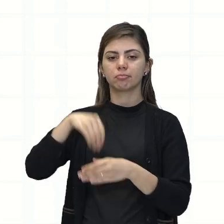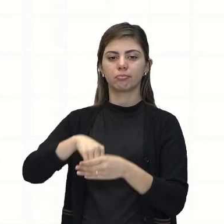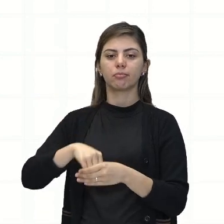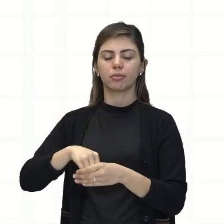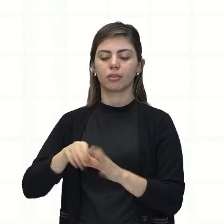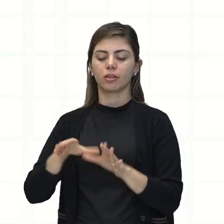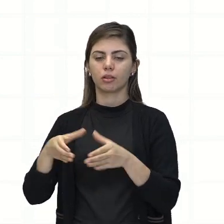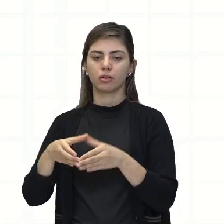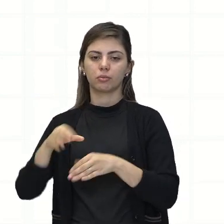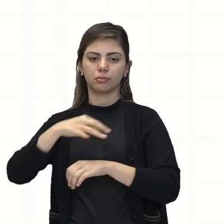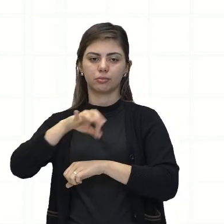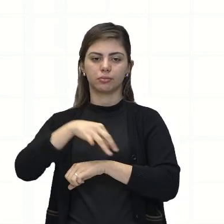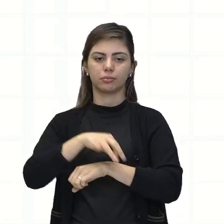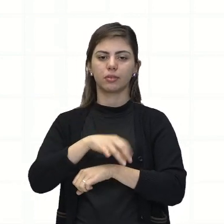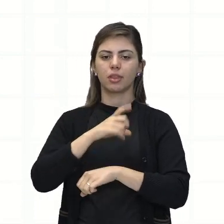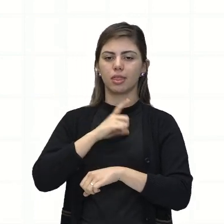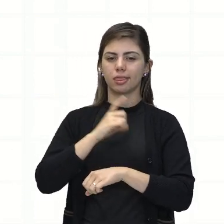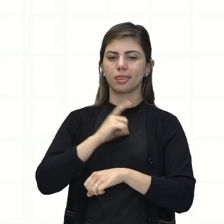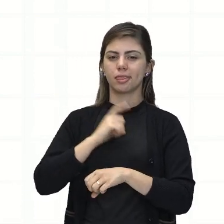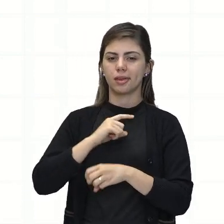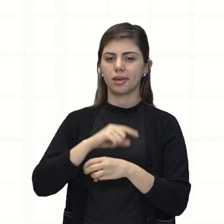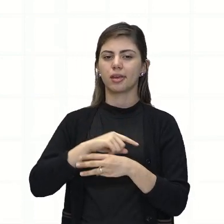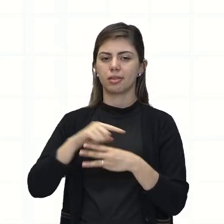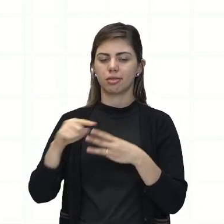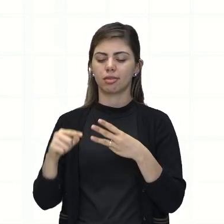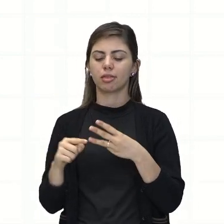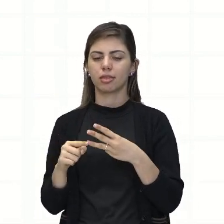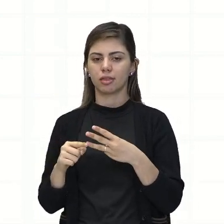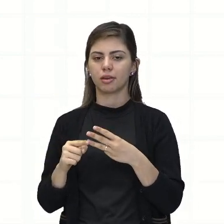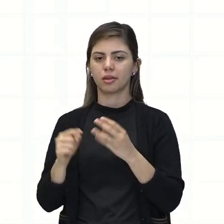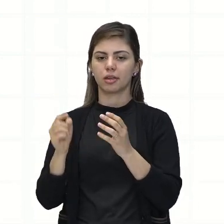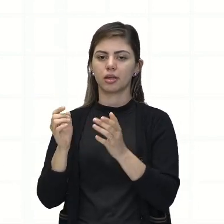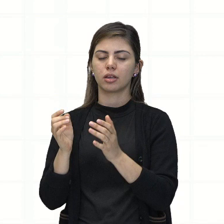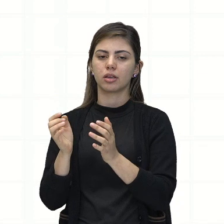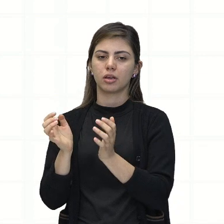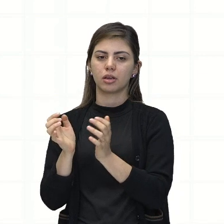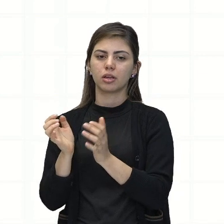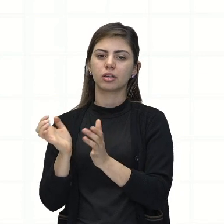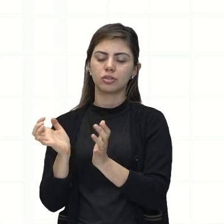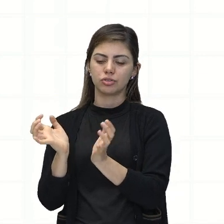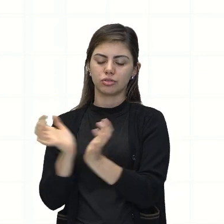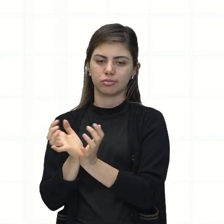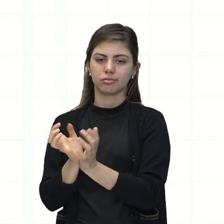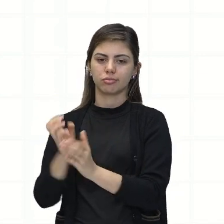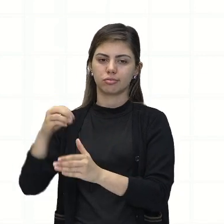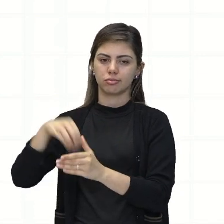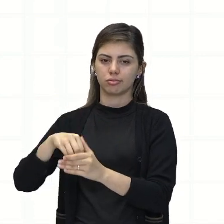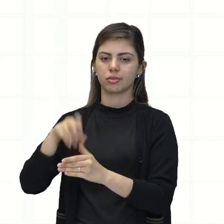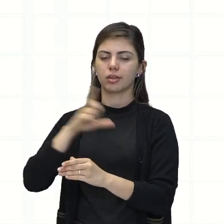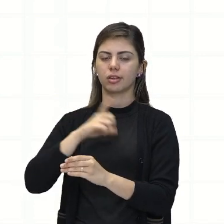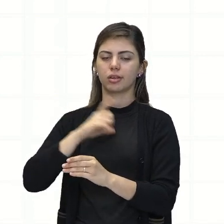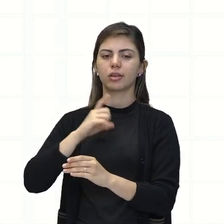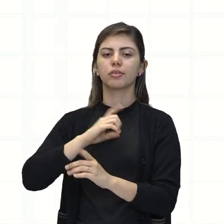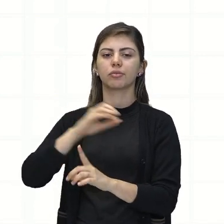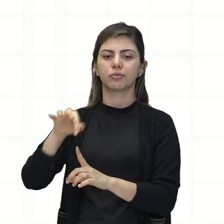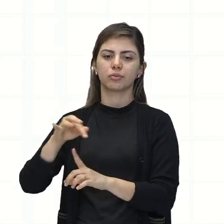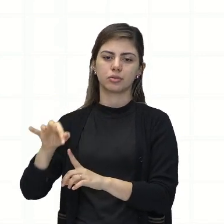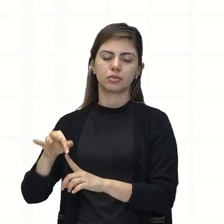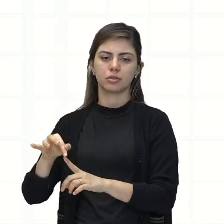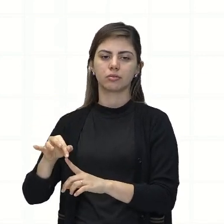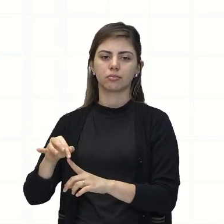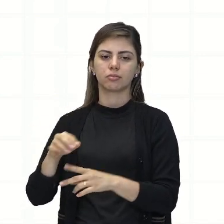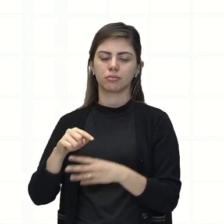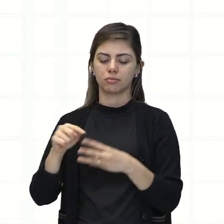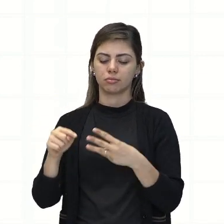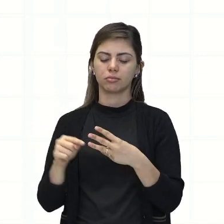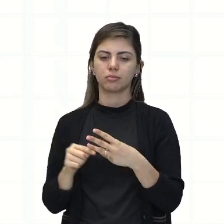nós temos diferentes castas, tá? Então, a colmeia divide-se em